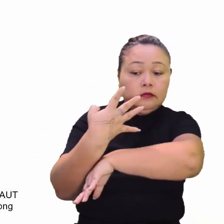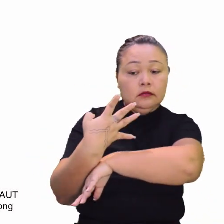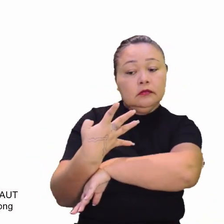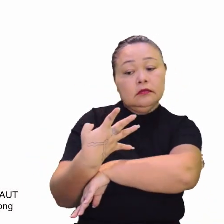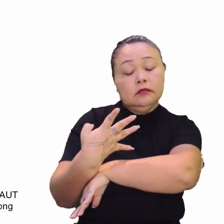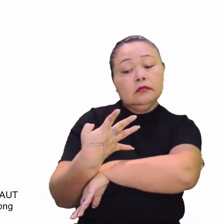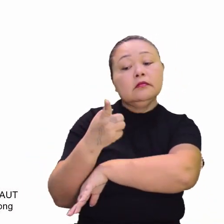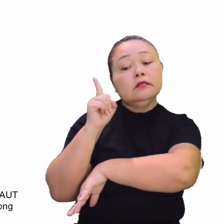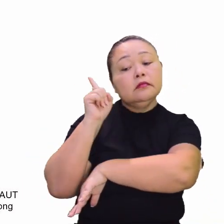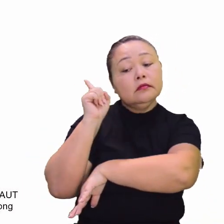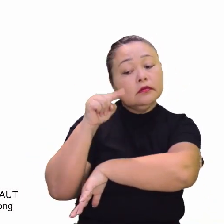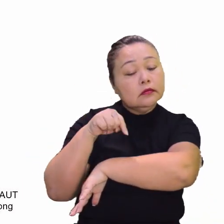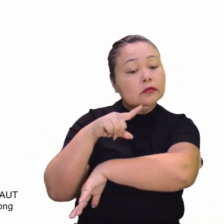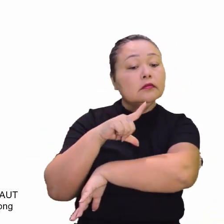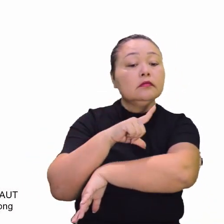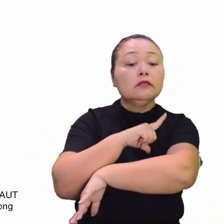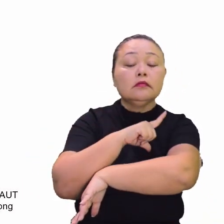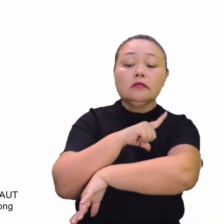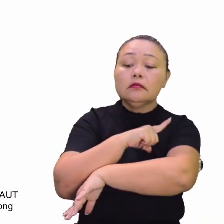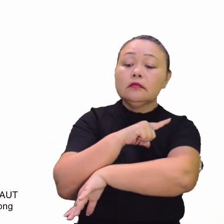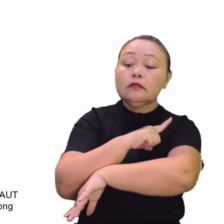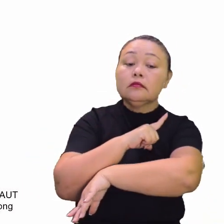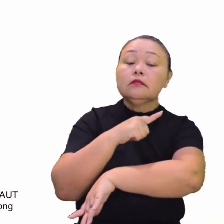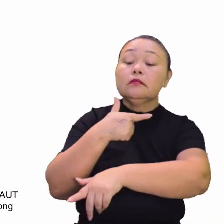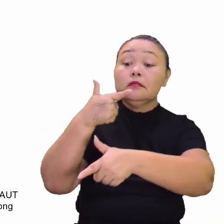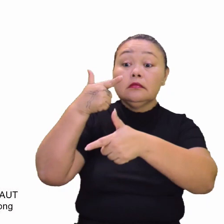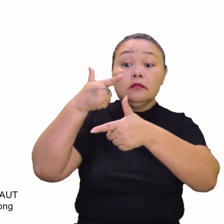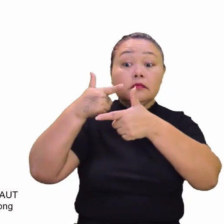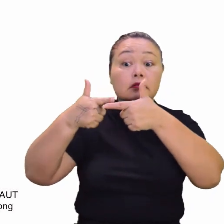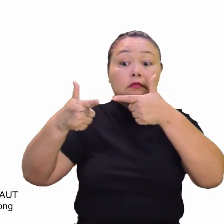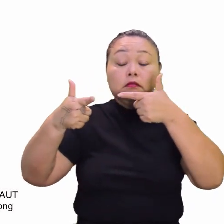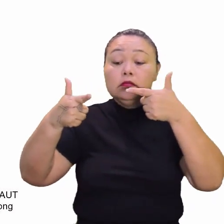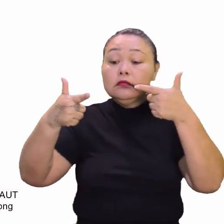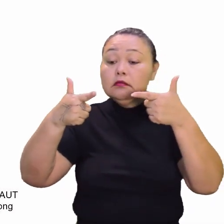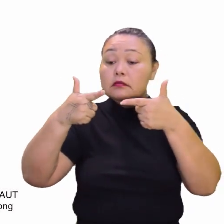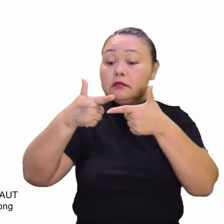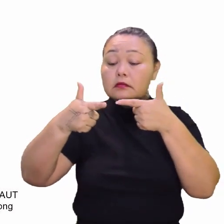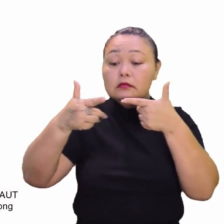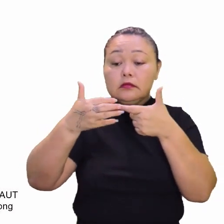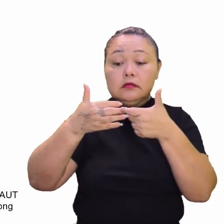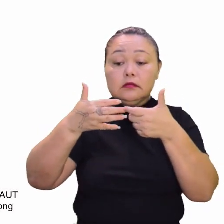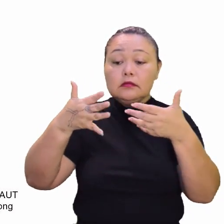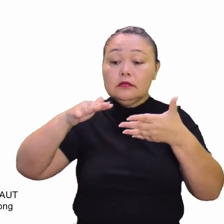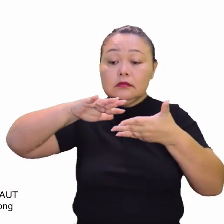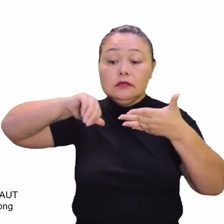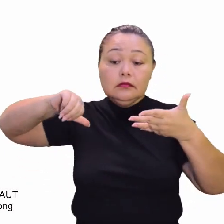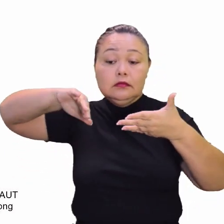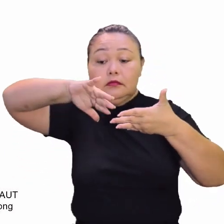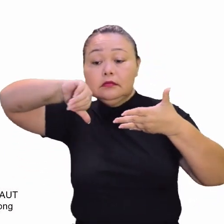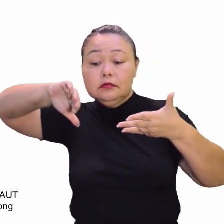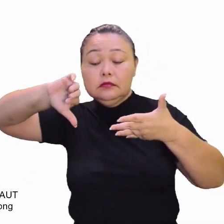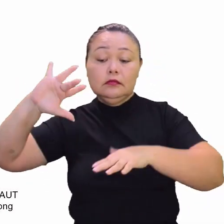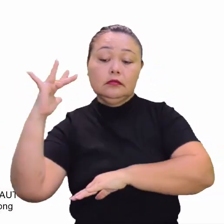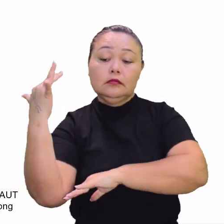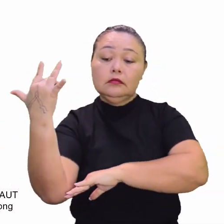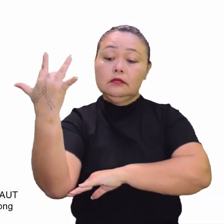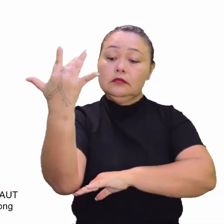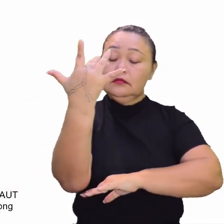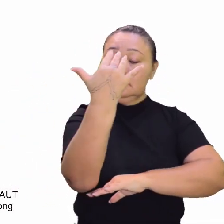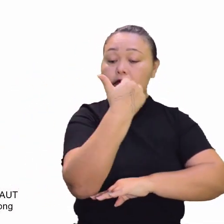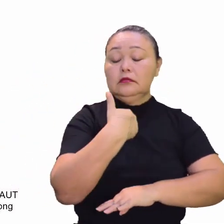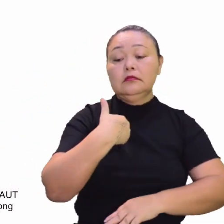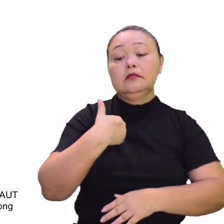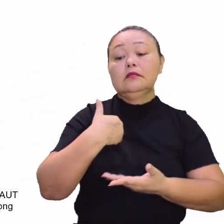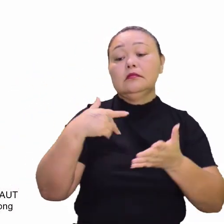BR-364, é onde houve o maior impacto ambiental em relação à retirada de